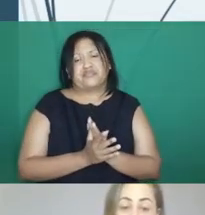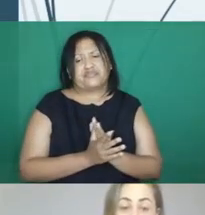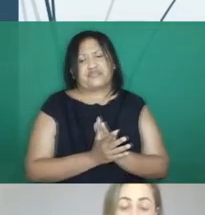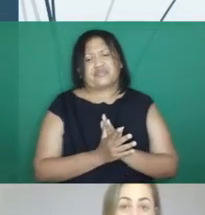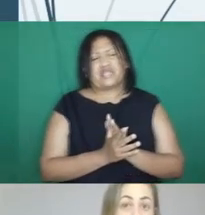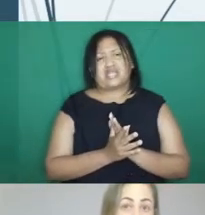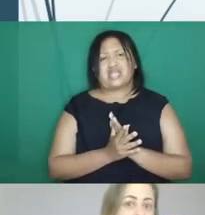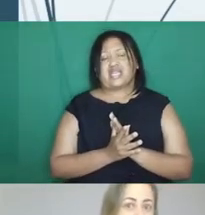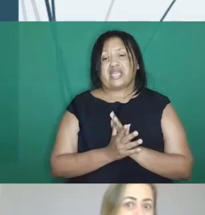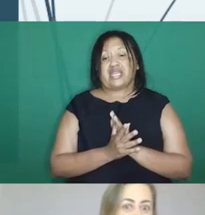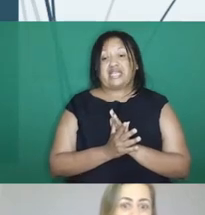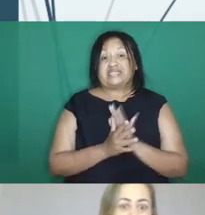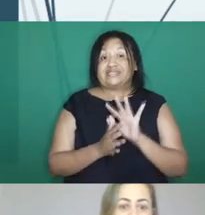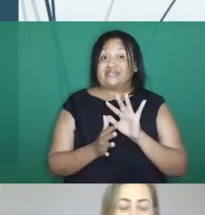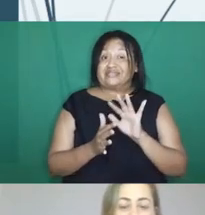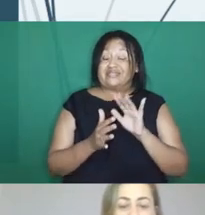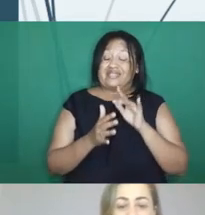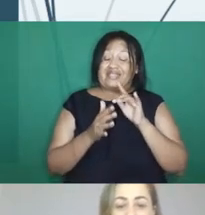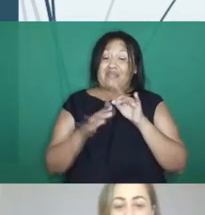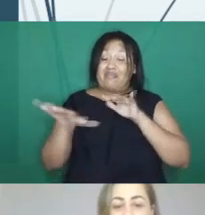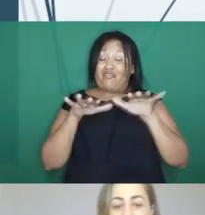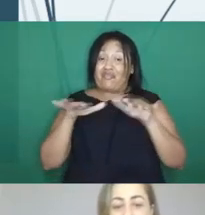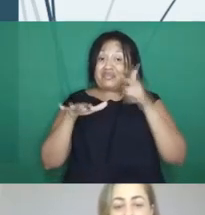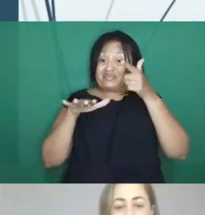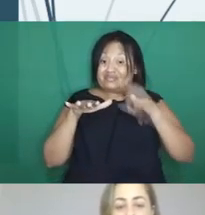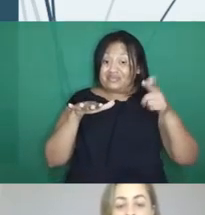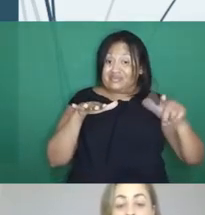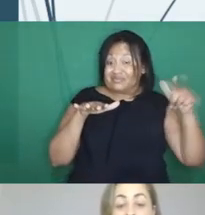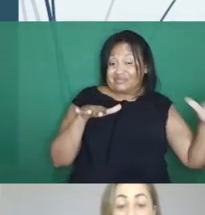tics que são os tiques mesmo os movimentos repetitivos